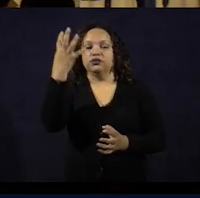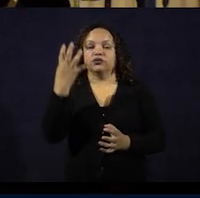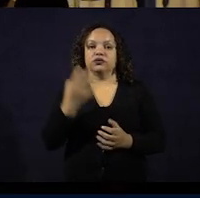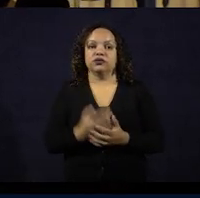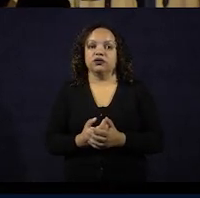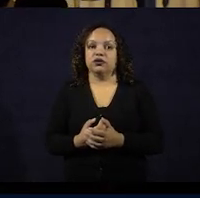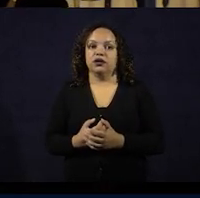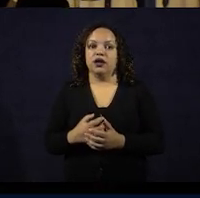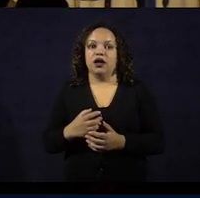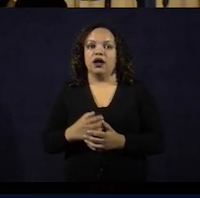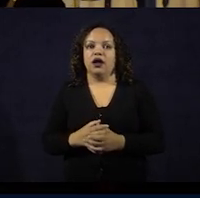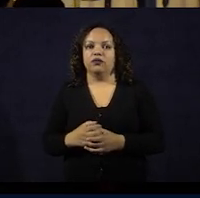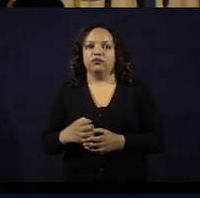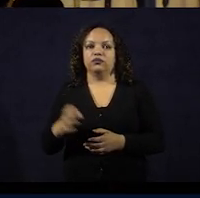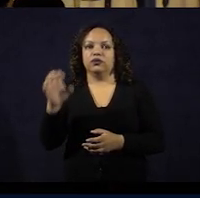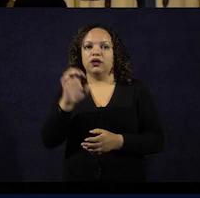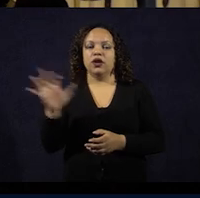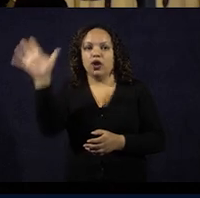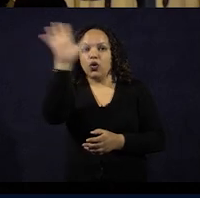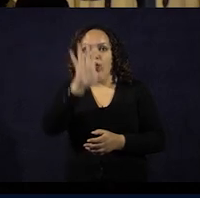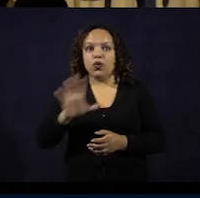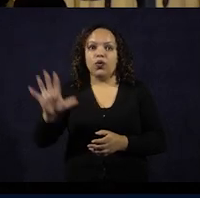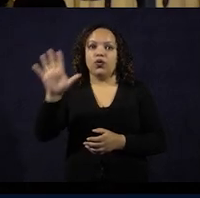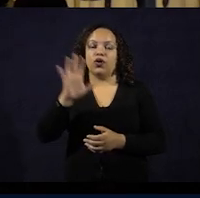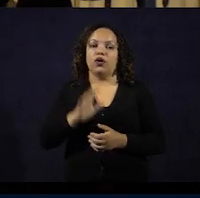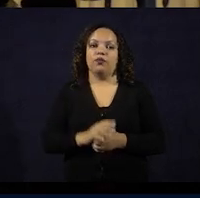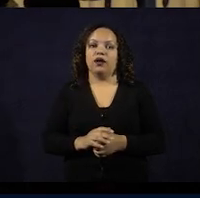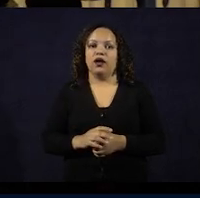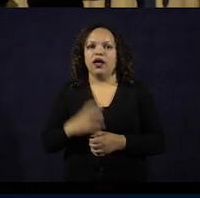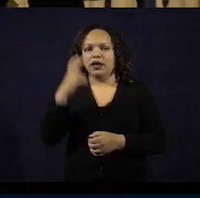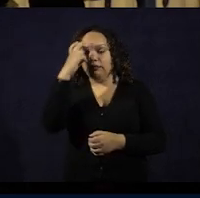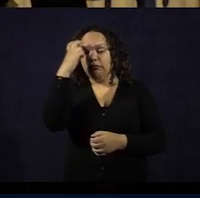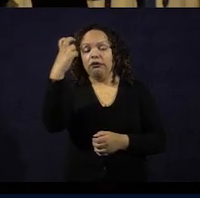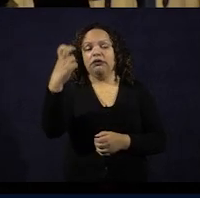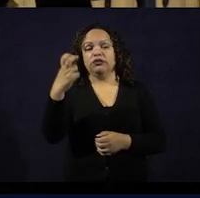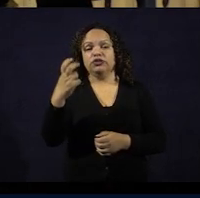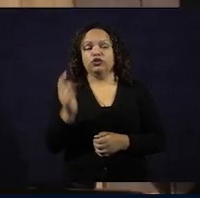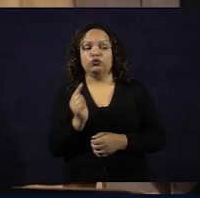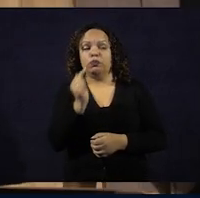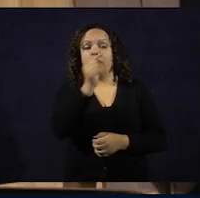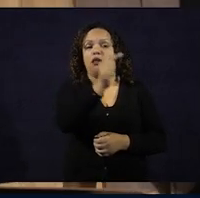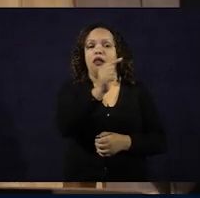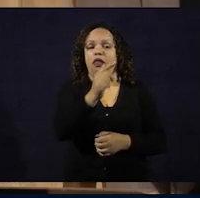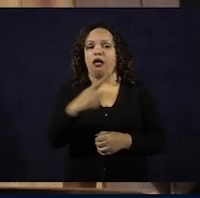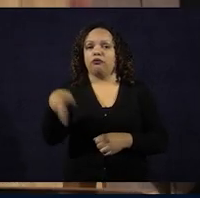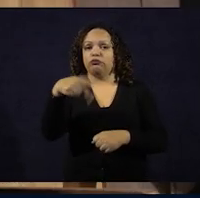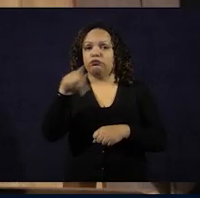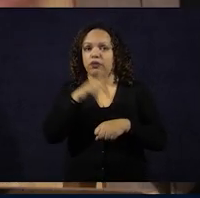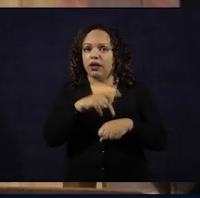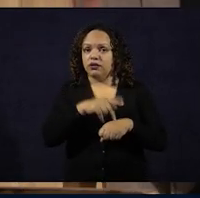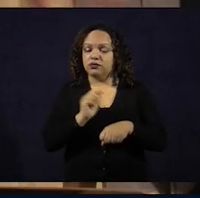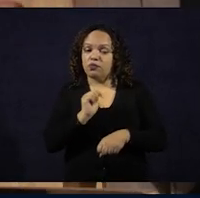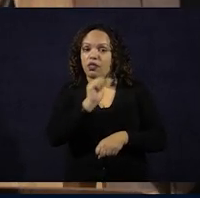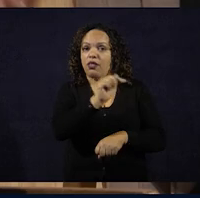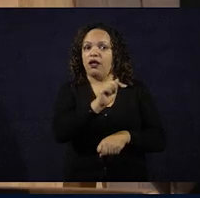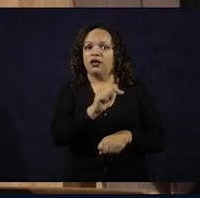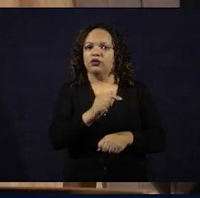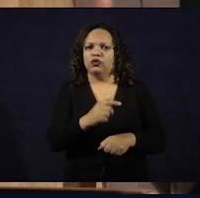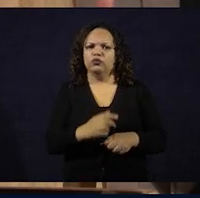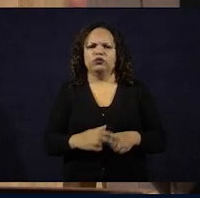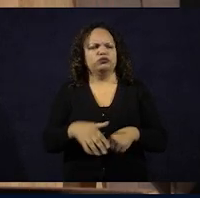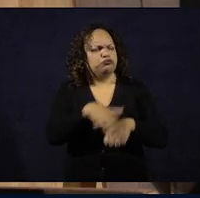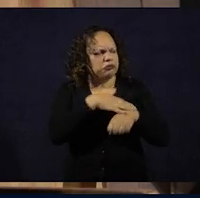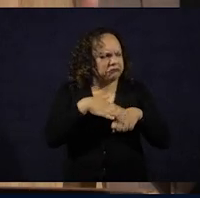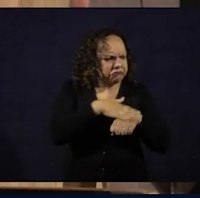adotou identificação inteligente para eles porque eles não tem outra opção né então assim é uma coisa que todo mundo já falou